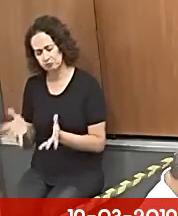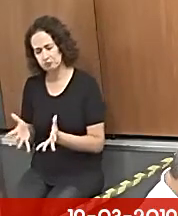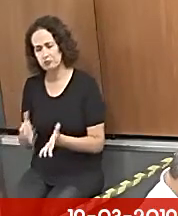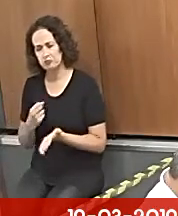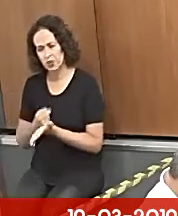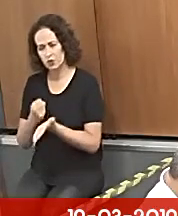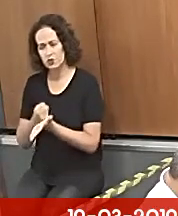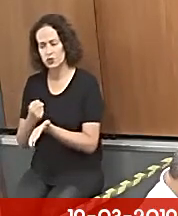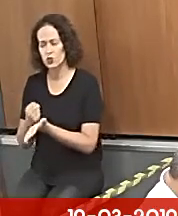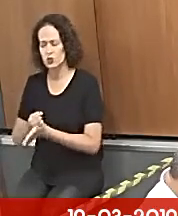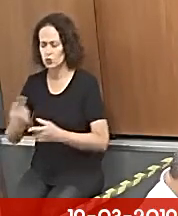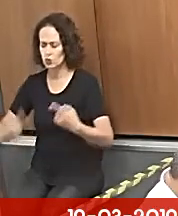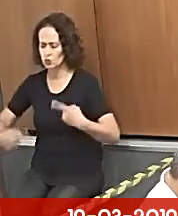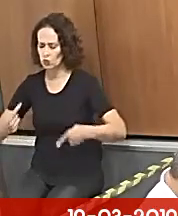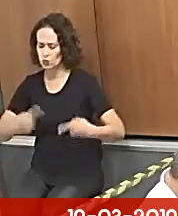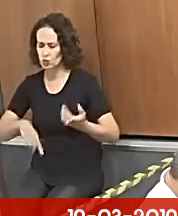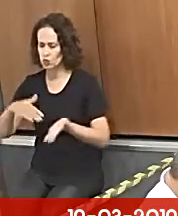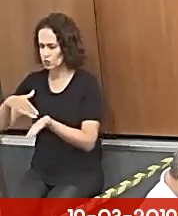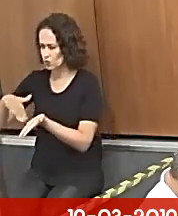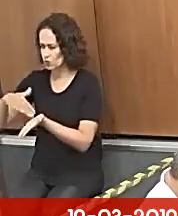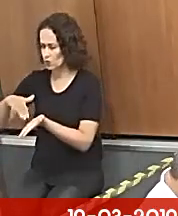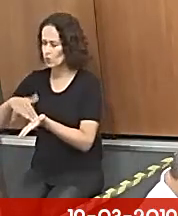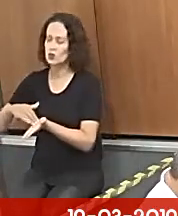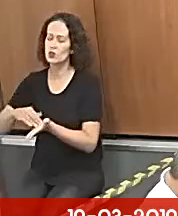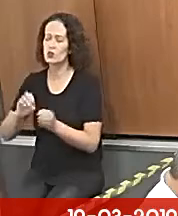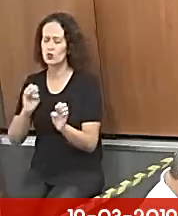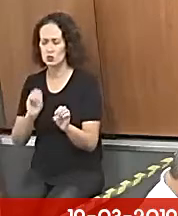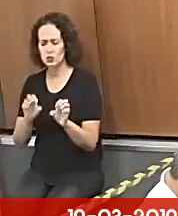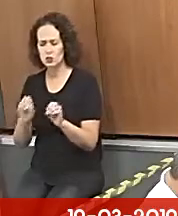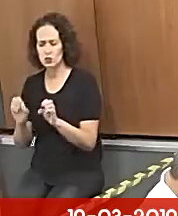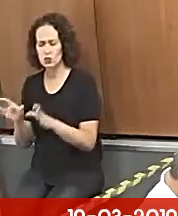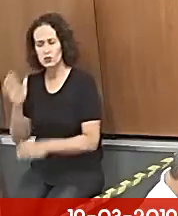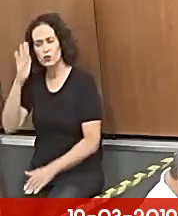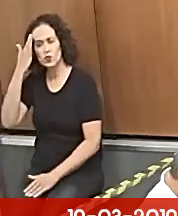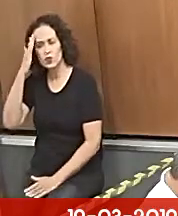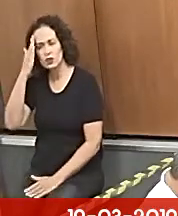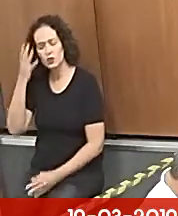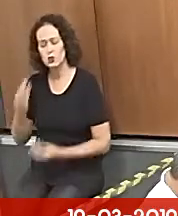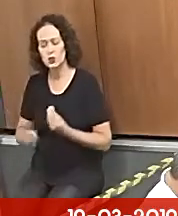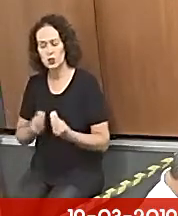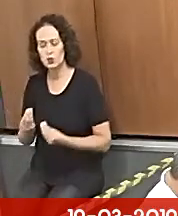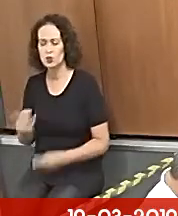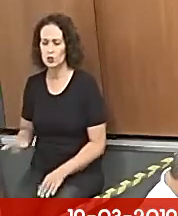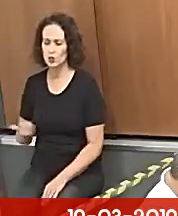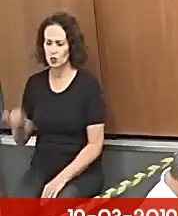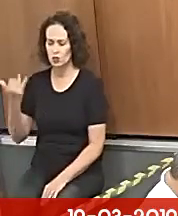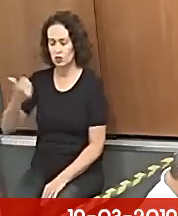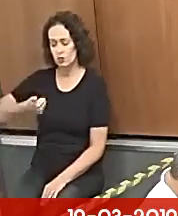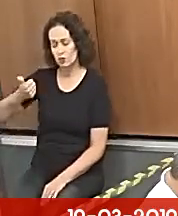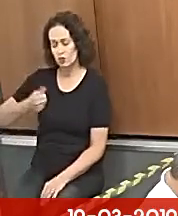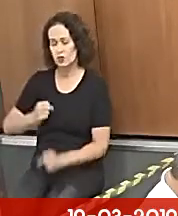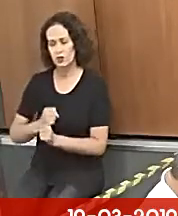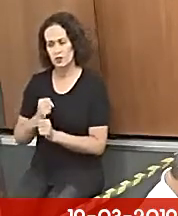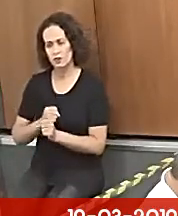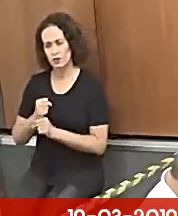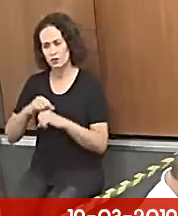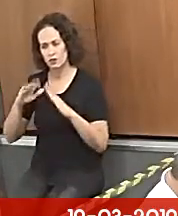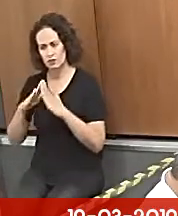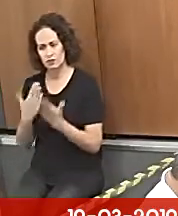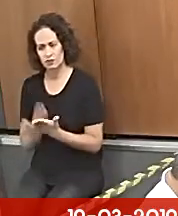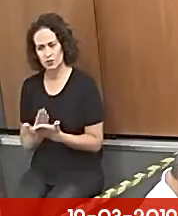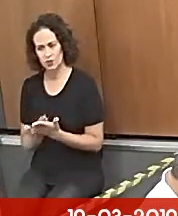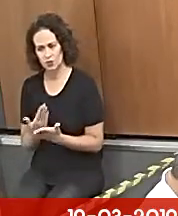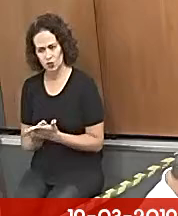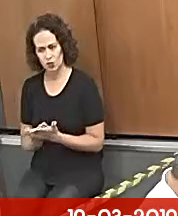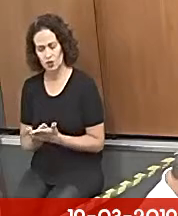junto com a secretaria de educação a secretaria entendeu da importância do primeiro ano na nossa escola e nós estamos muito